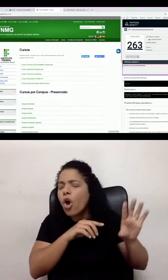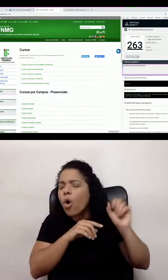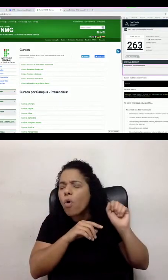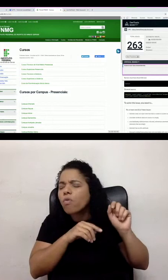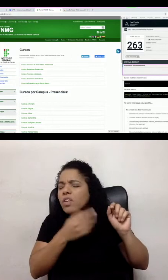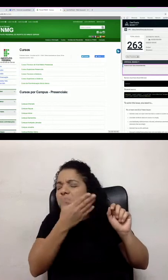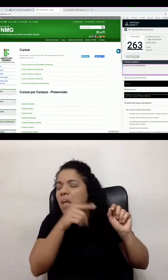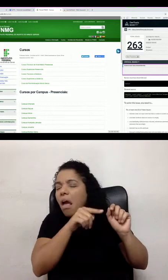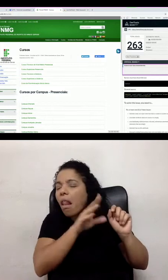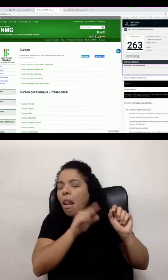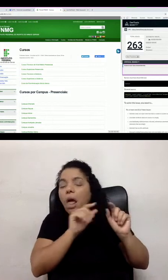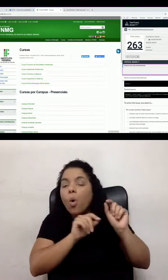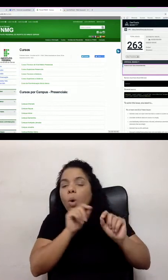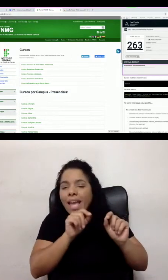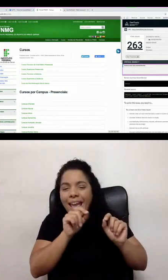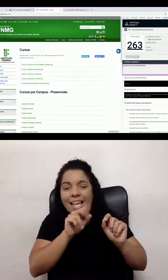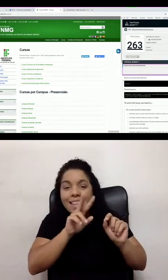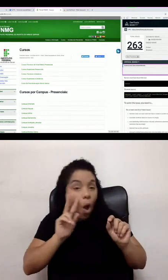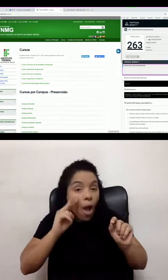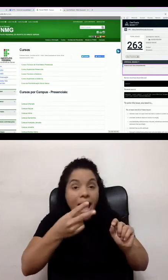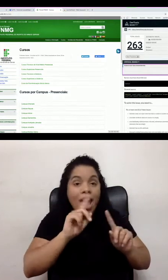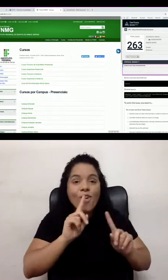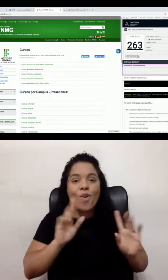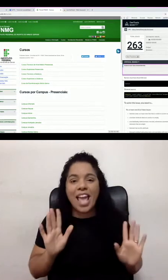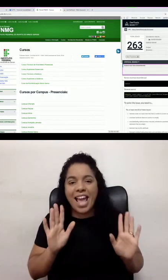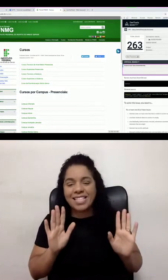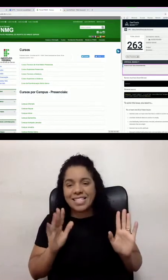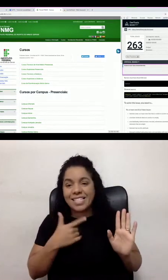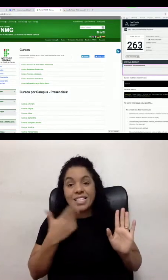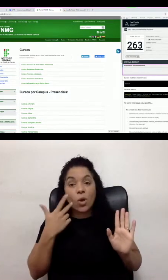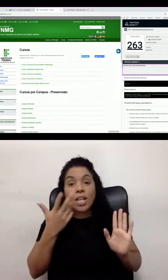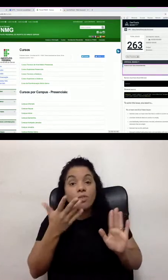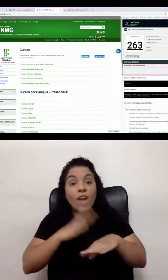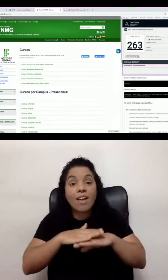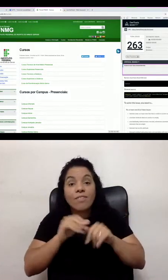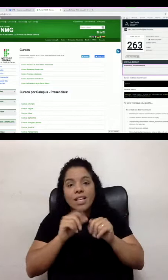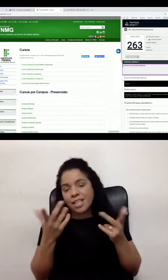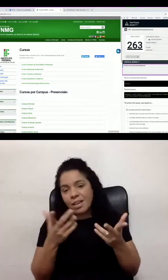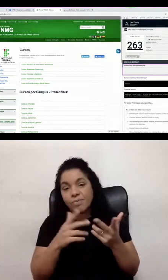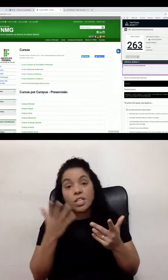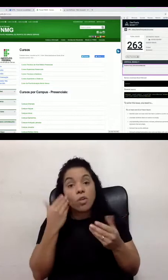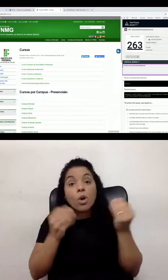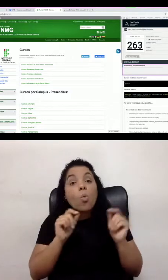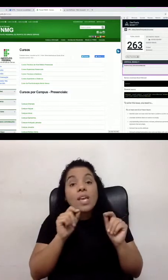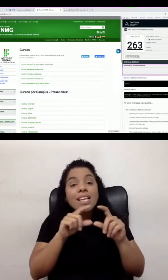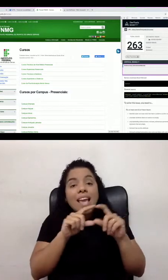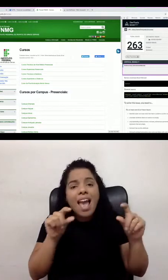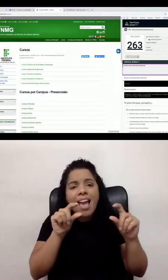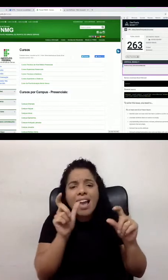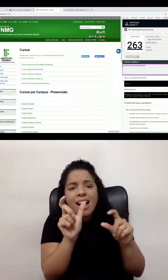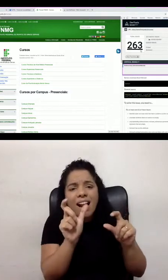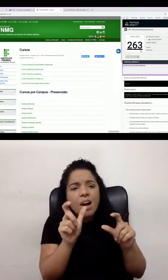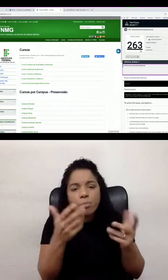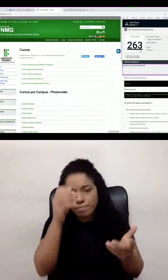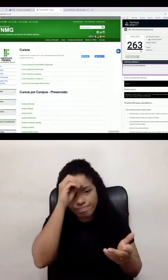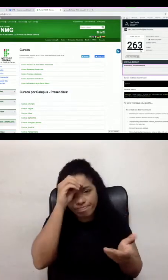E se o leitor de tela não está reconhecendo, ela também não vai saber fazer. Ela não vai saber do que se trata, tá? Então,